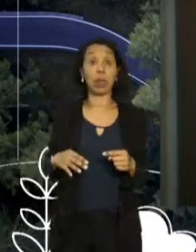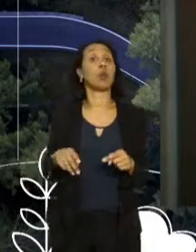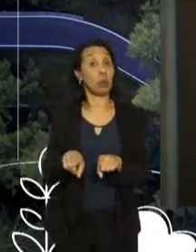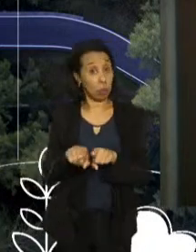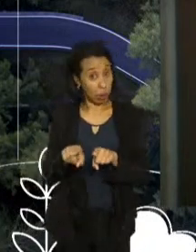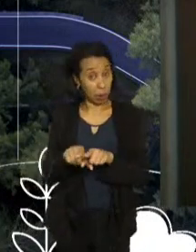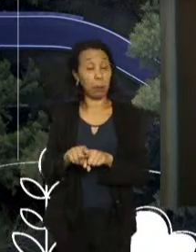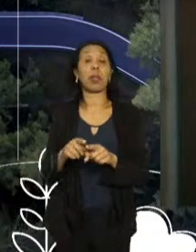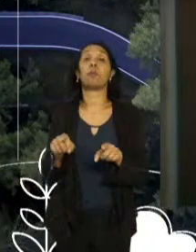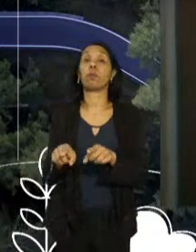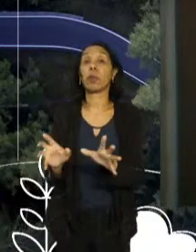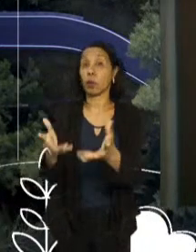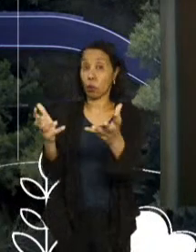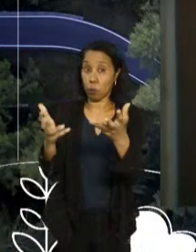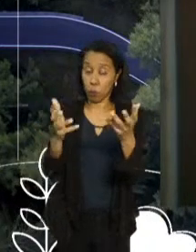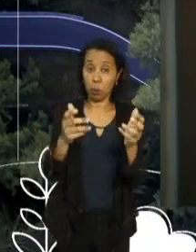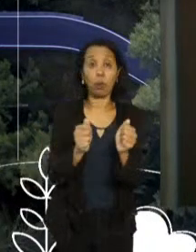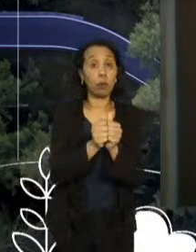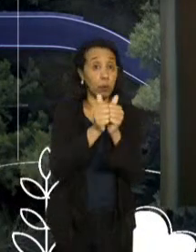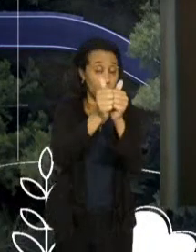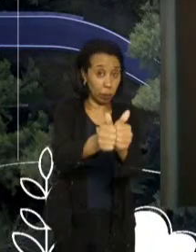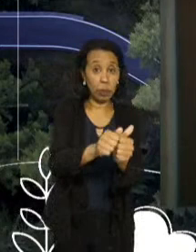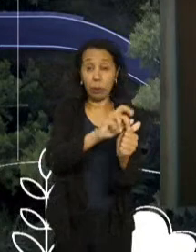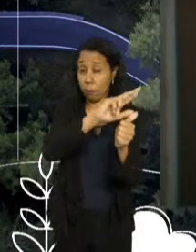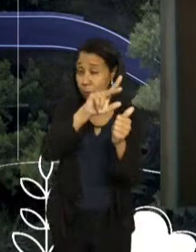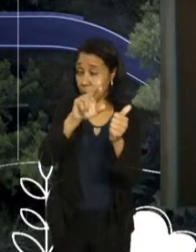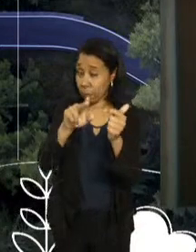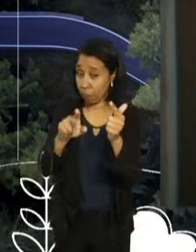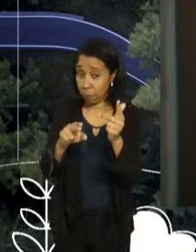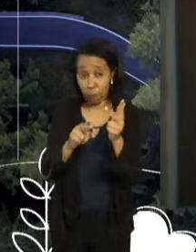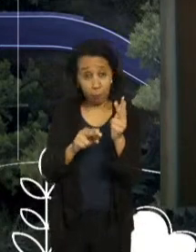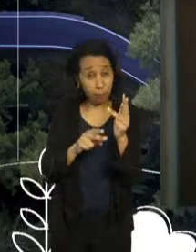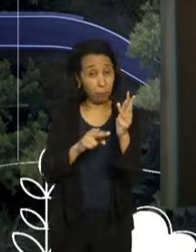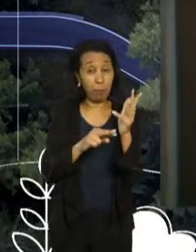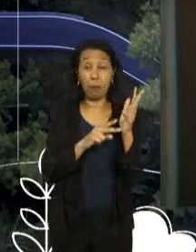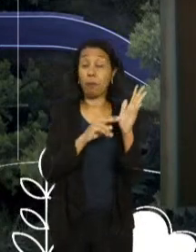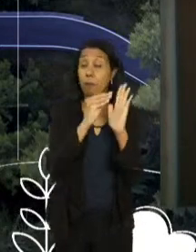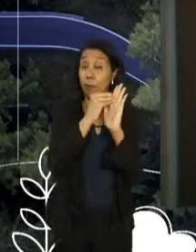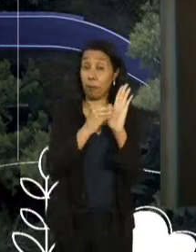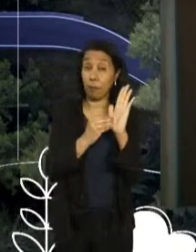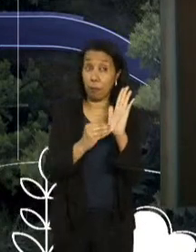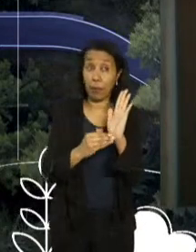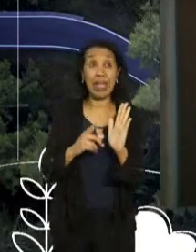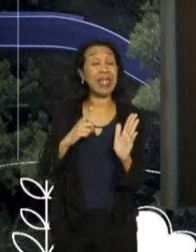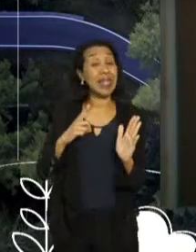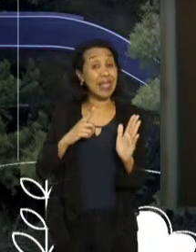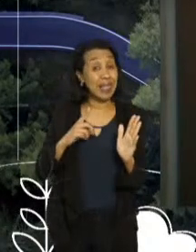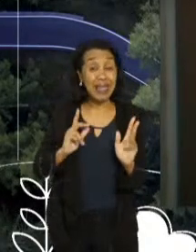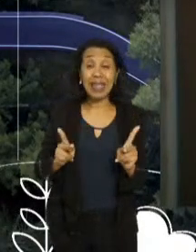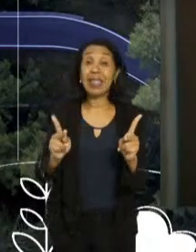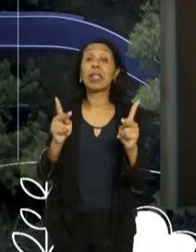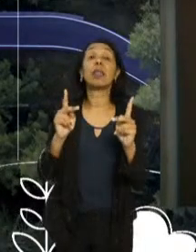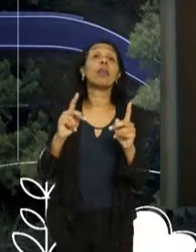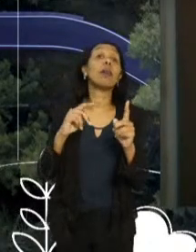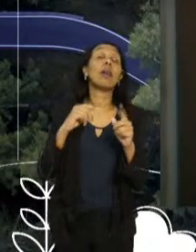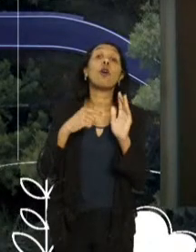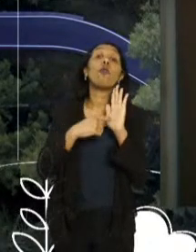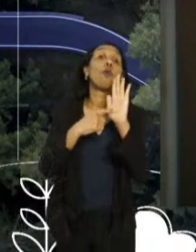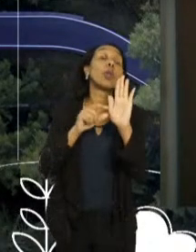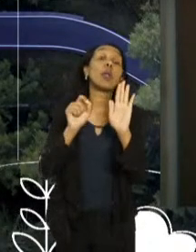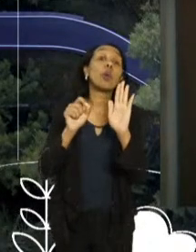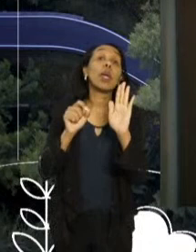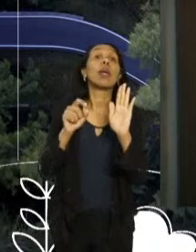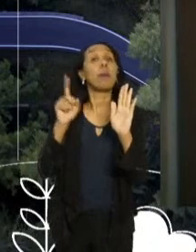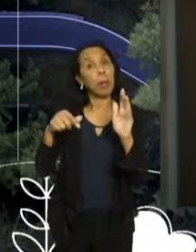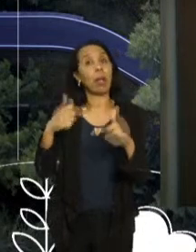o PROMOTE. Nós acompanhamos o PREF, o Programa de Fontes Estacionárias, tudo sempre muito voltado para a atividade que